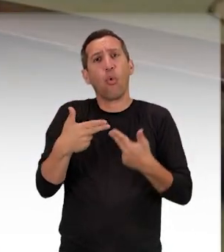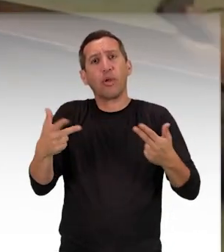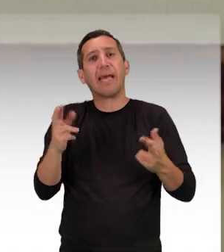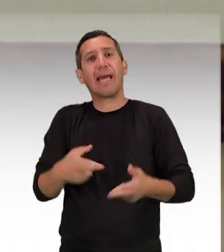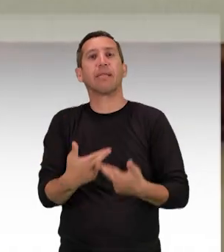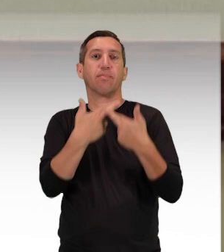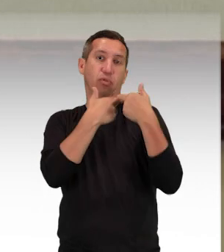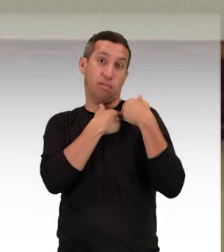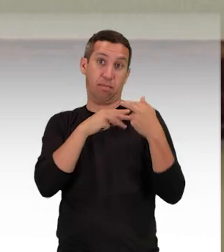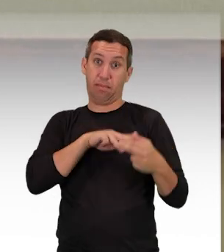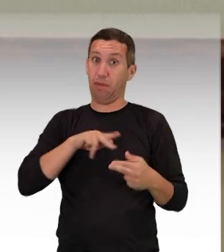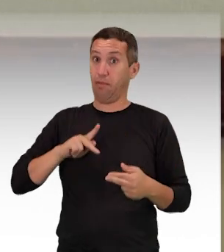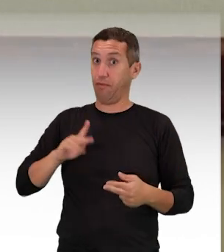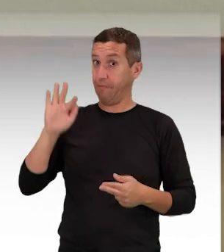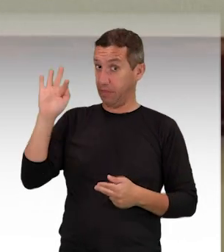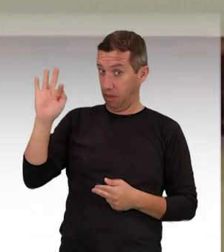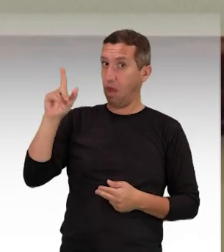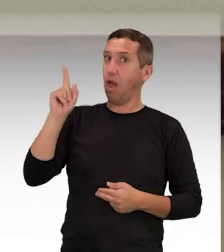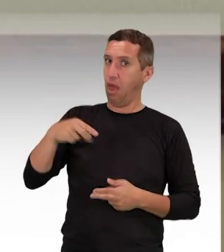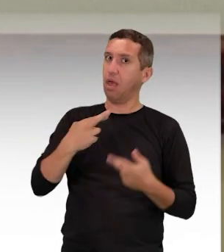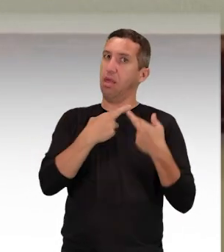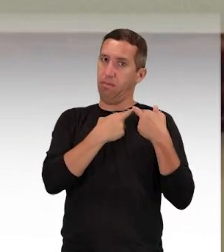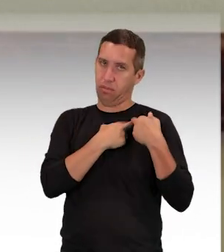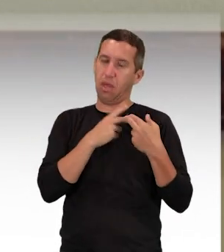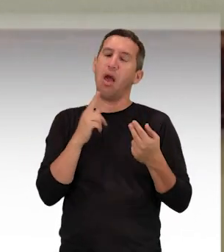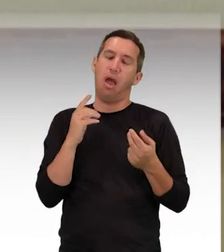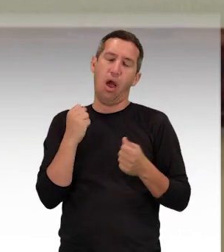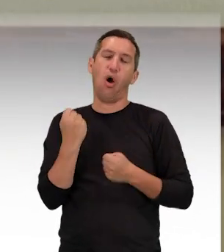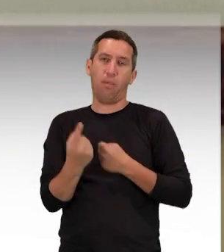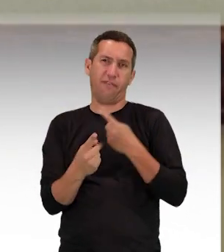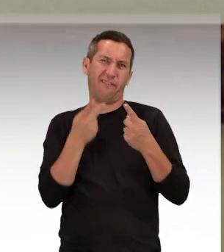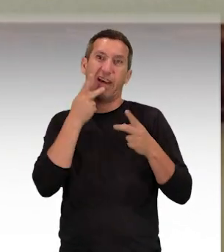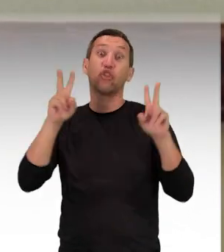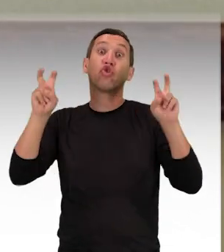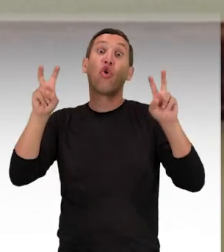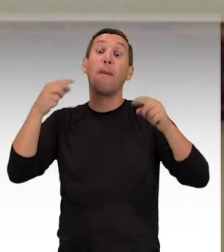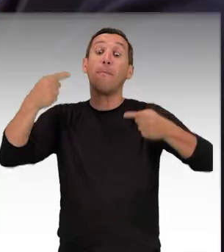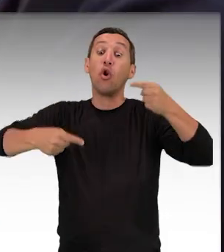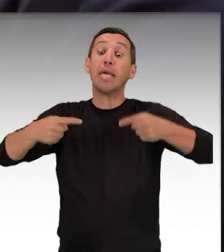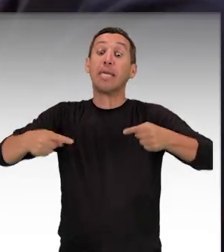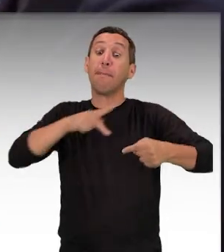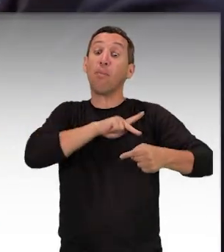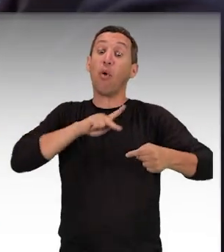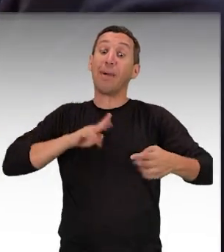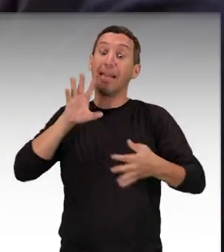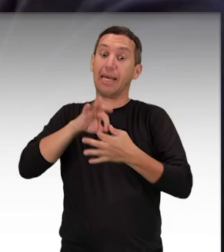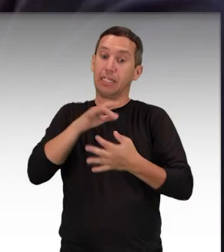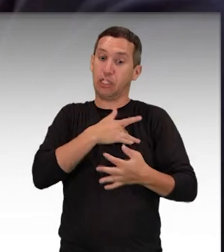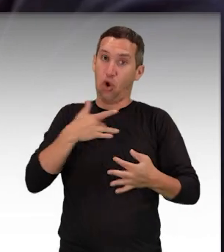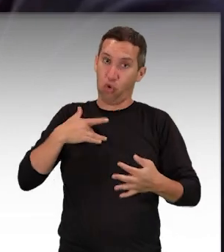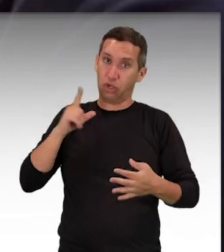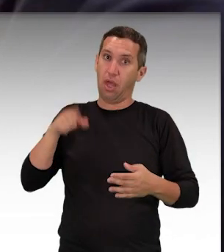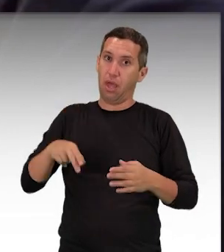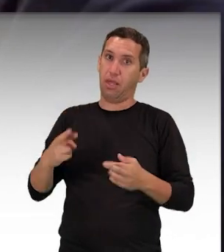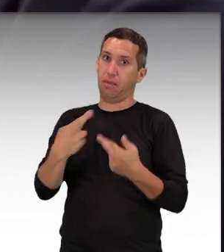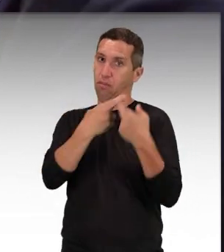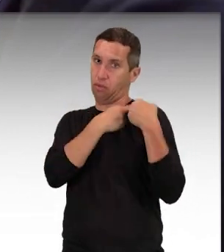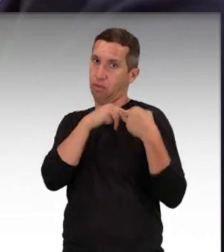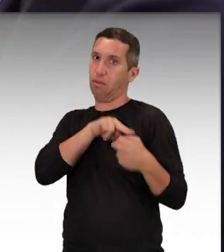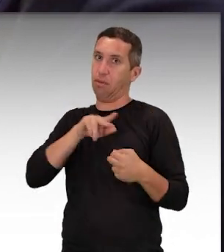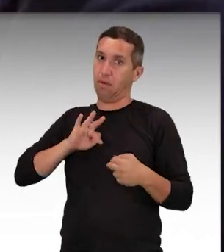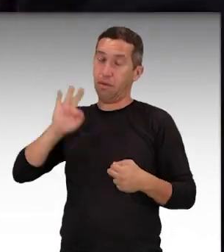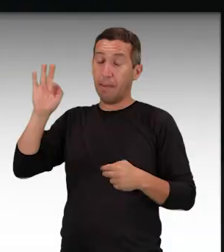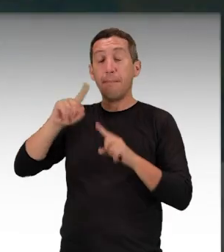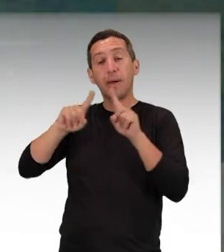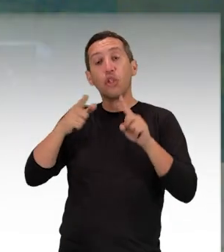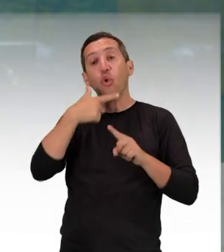que parte são da atribuição do Ministério Público Federal, quando você fala de política pública de saúde,